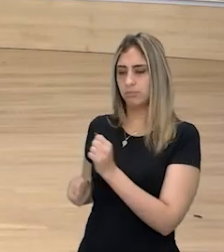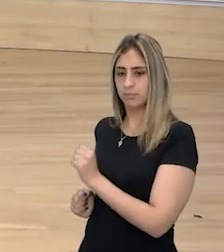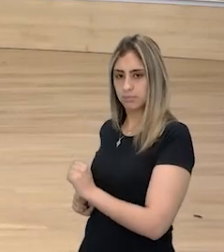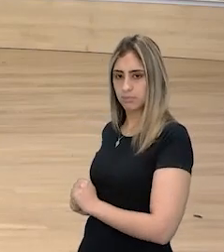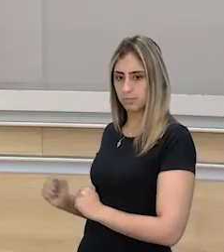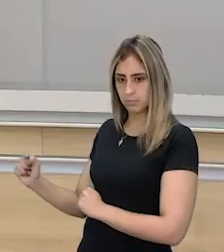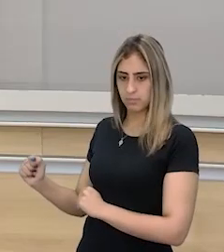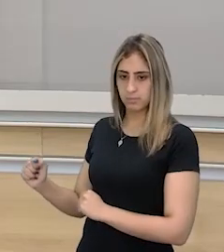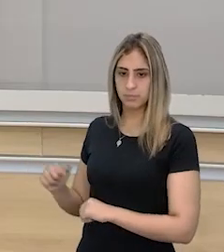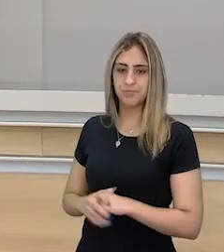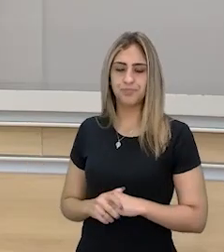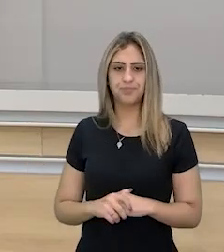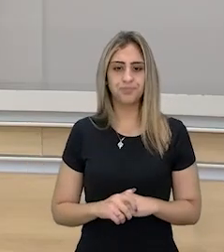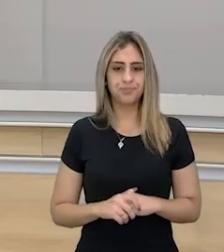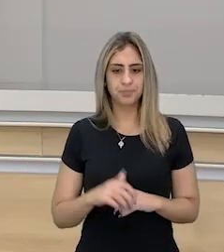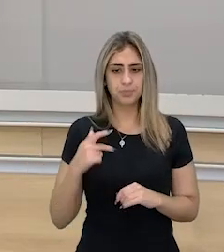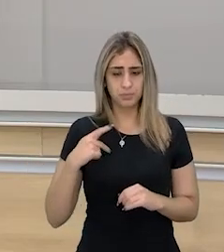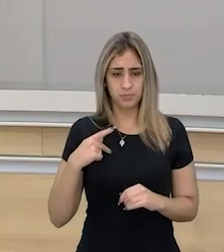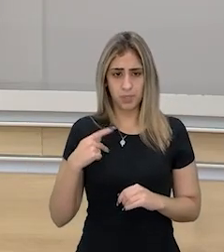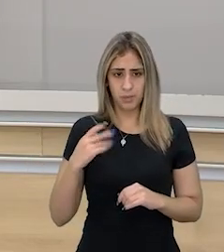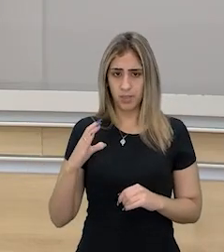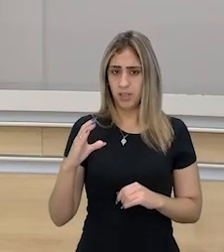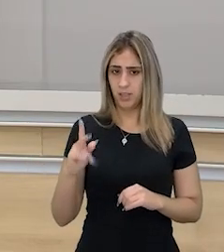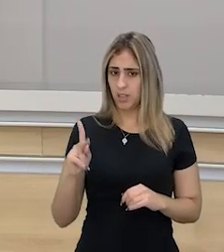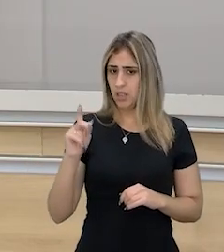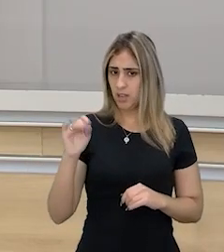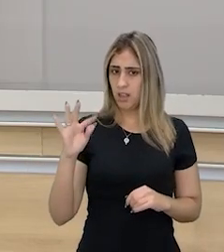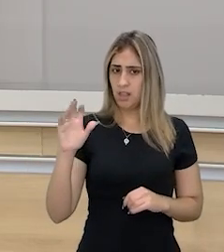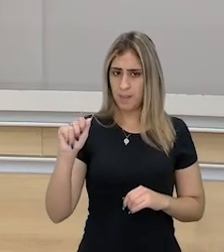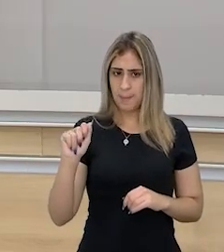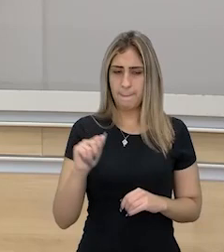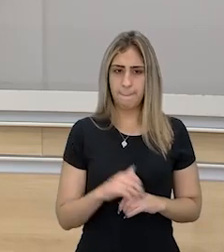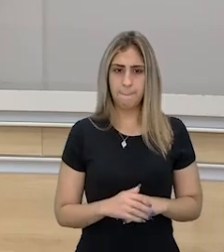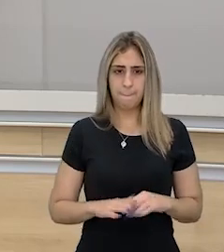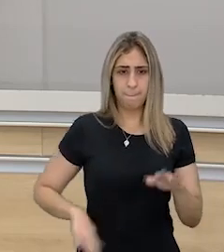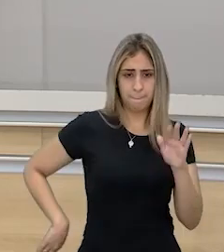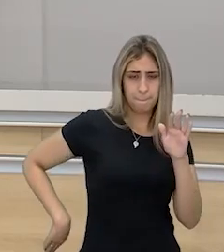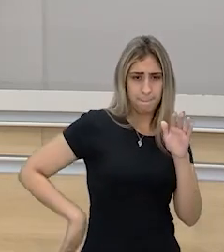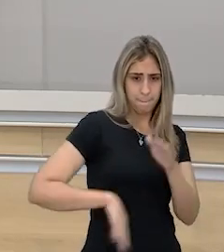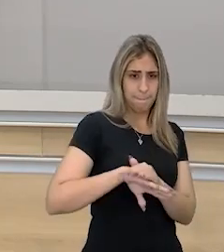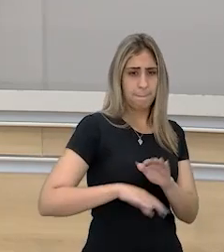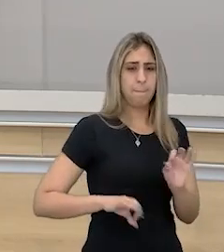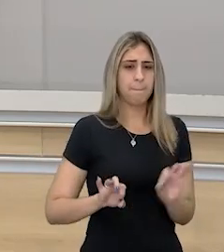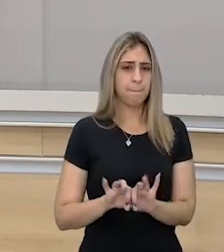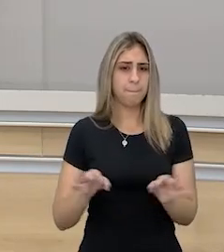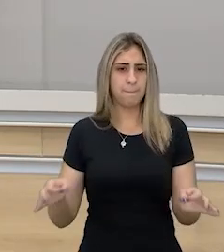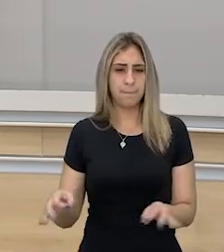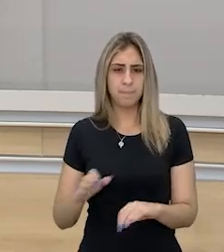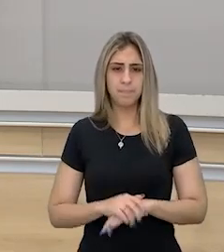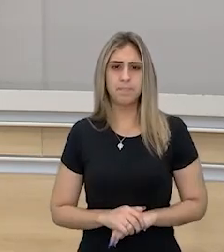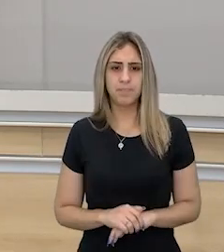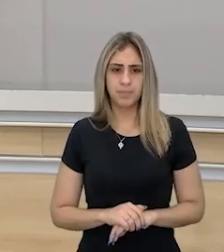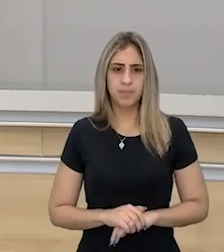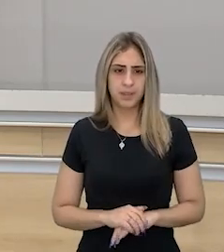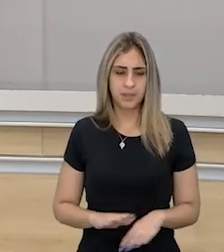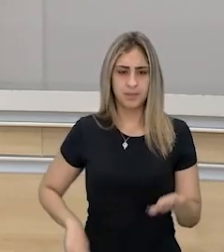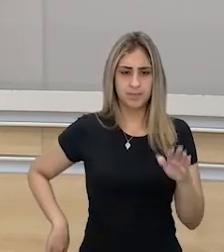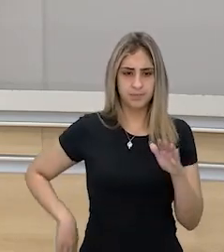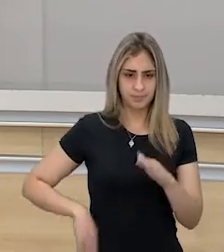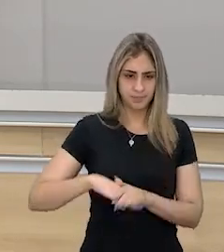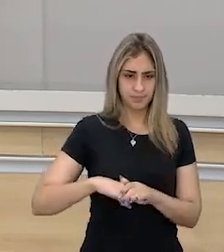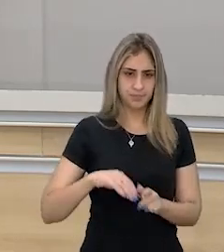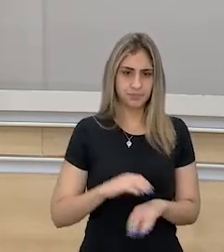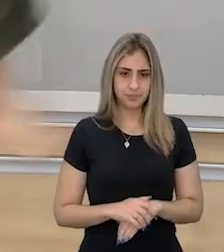tá? No meu kata a gente faz Yokogiri, mas o chute mais simples é o Maigiri, então vamos fazer o chute de frente, o chute